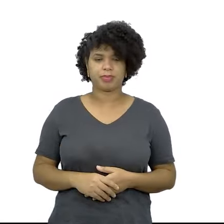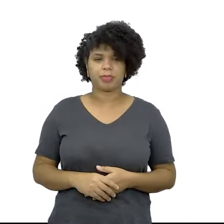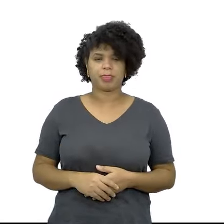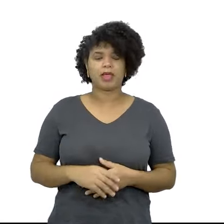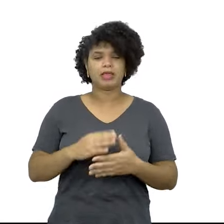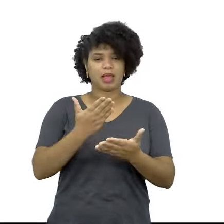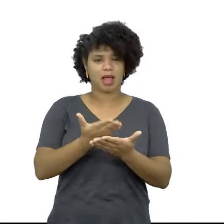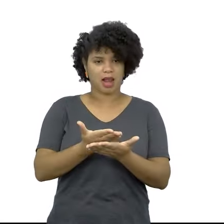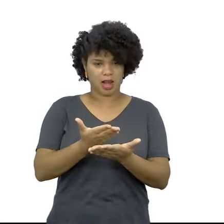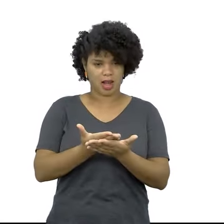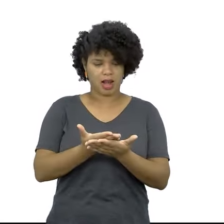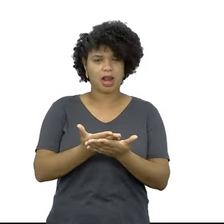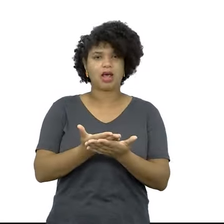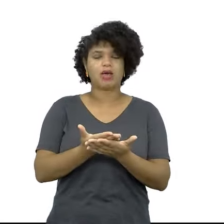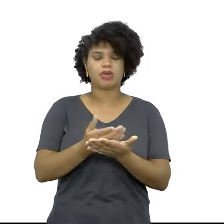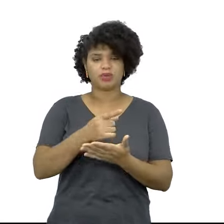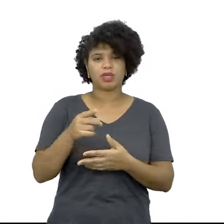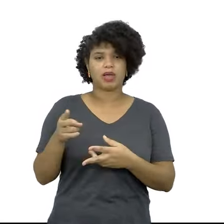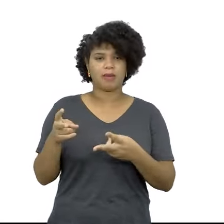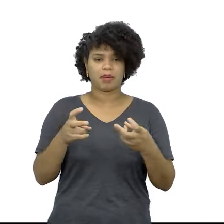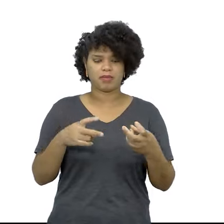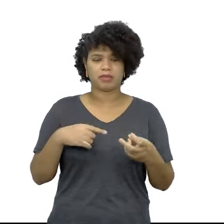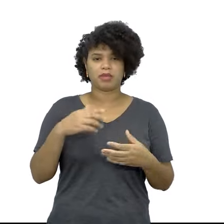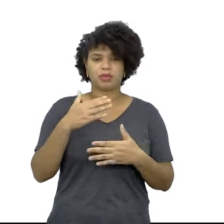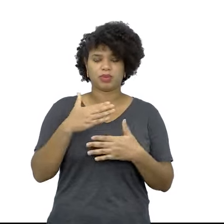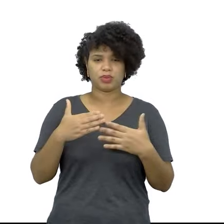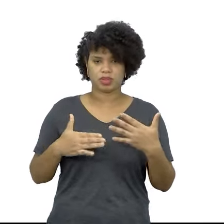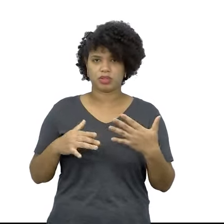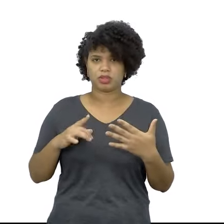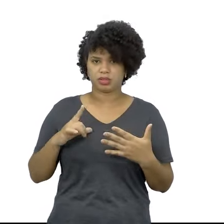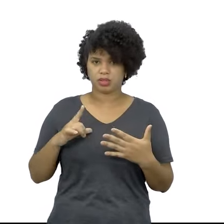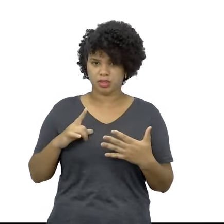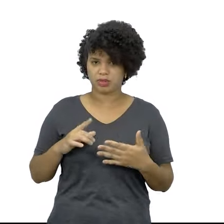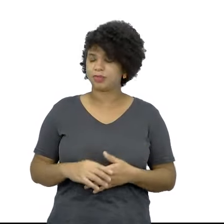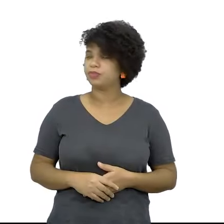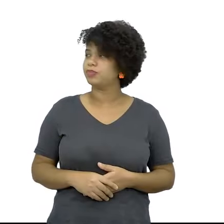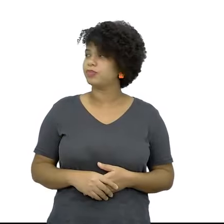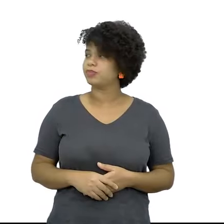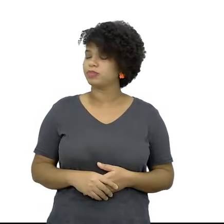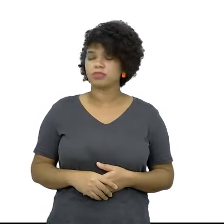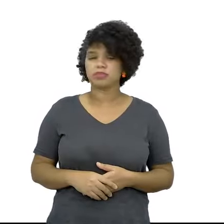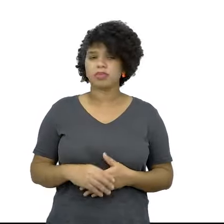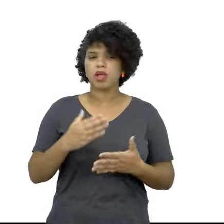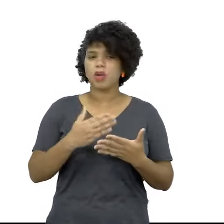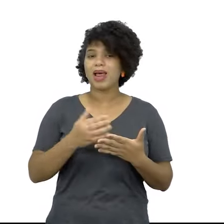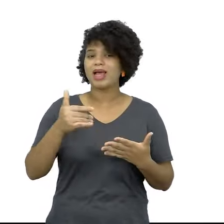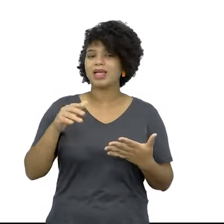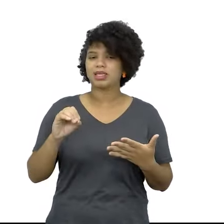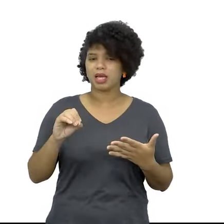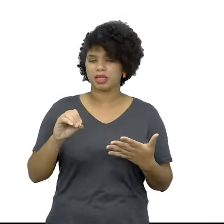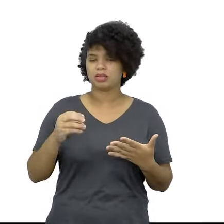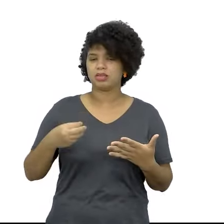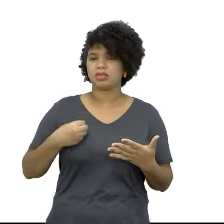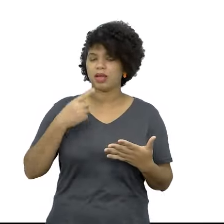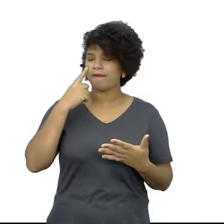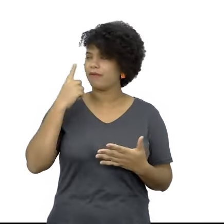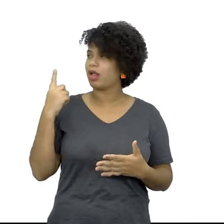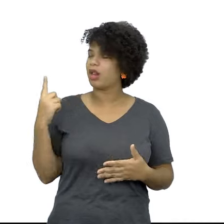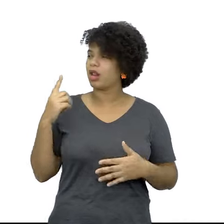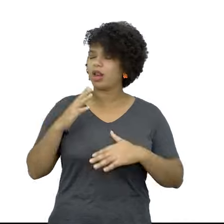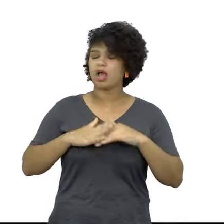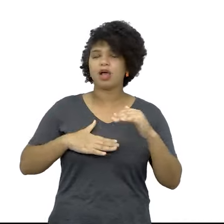nessas aulas, né? Vocês podem ver aí no slide, isso está presente na aula 10, mas também essa habilidade também